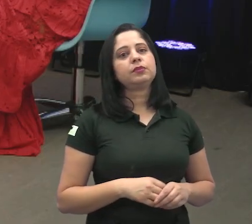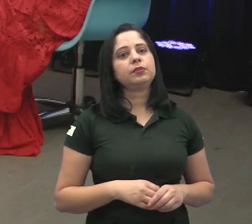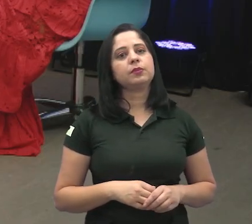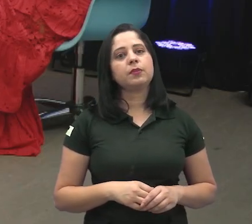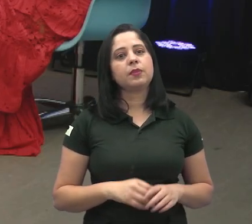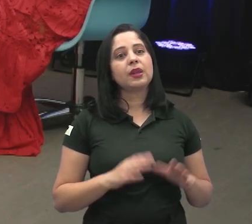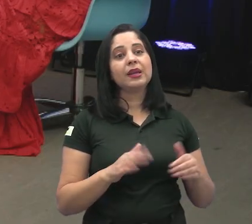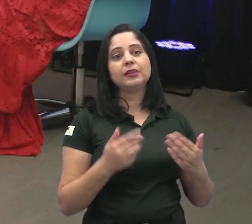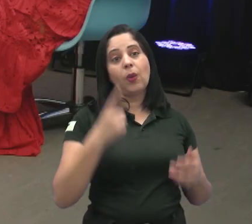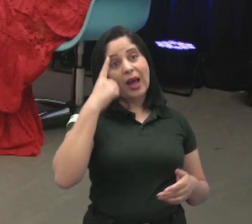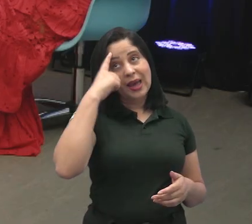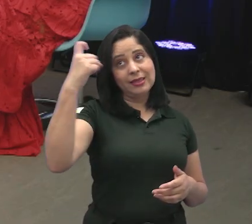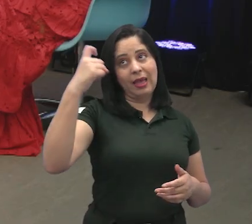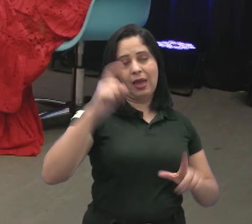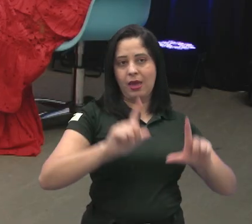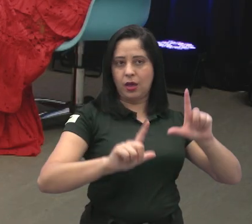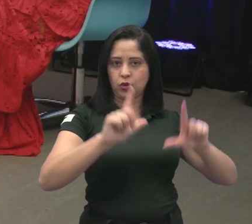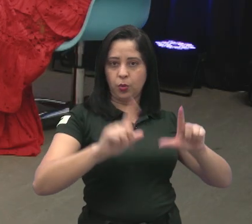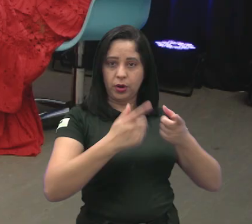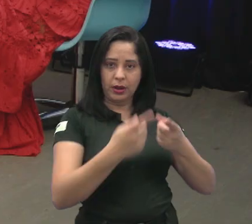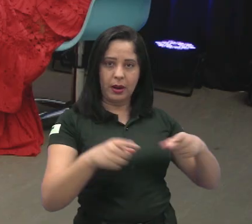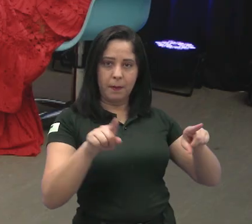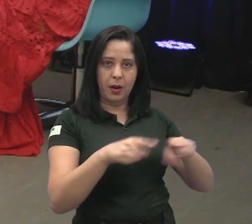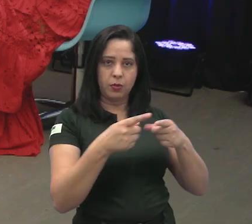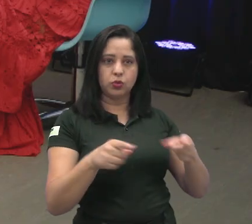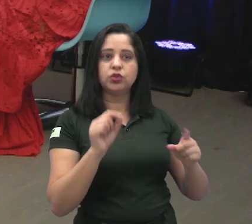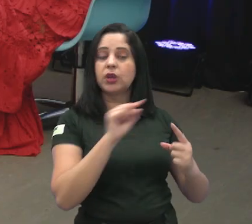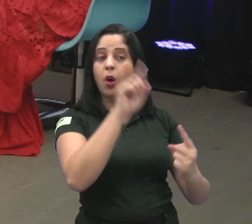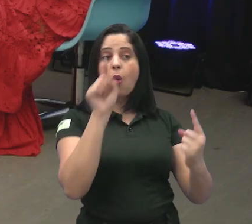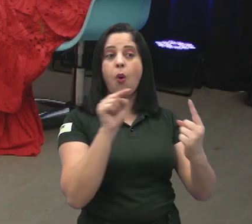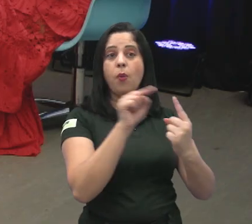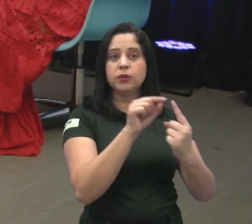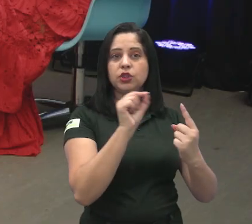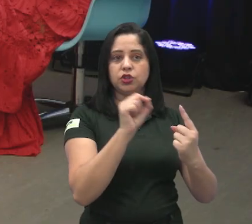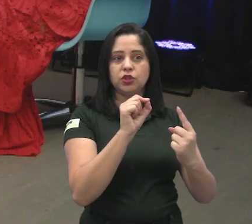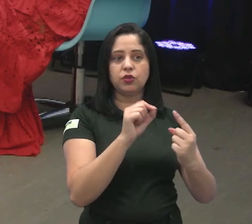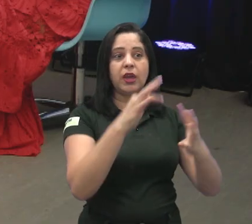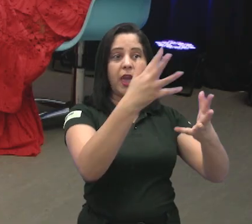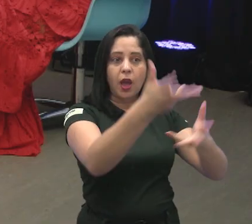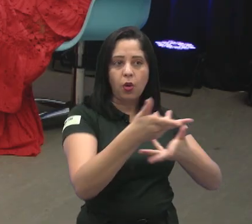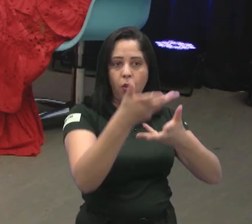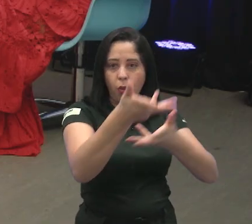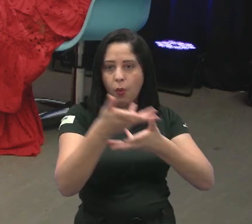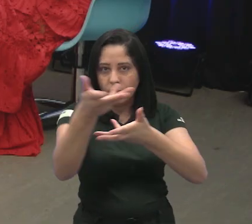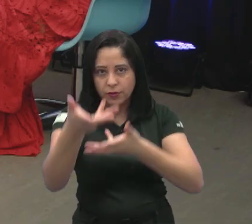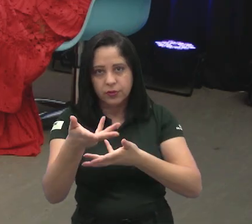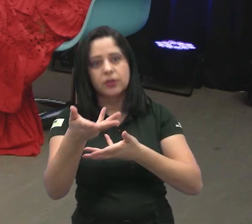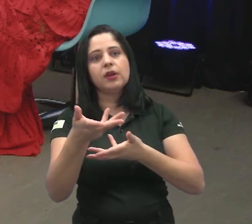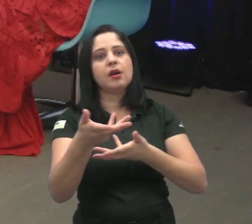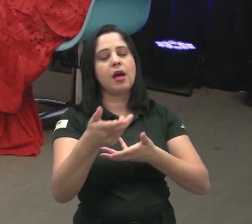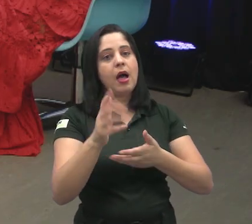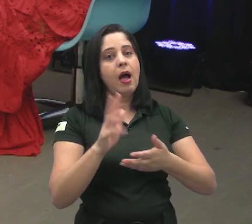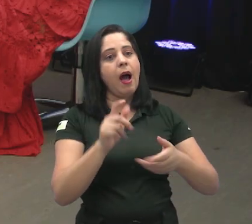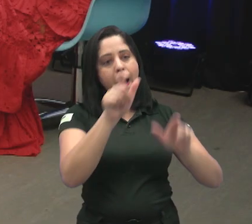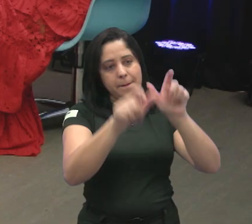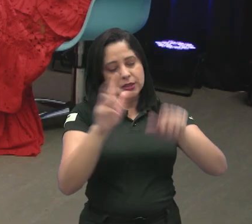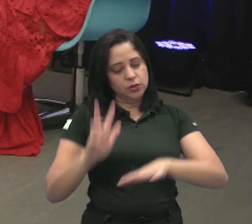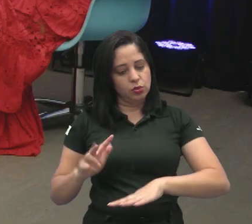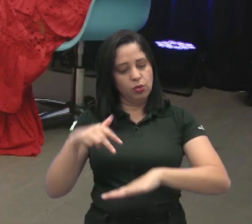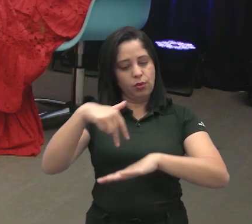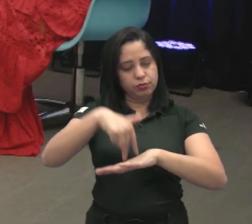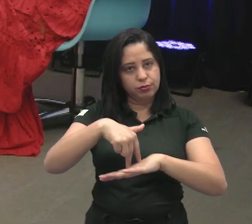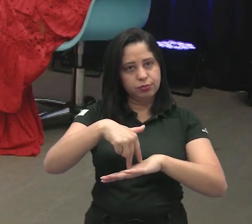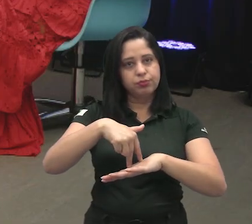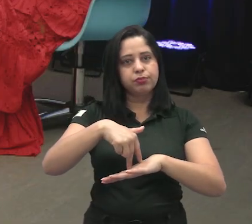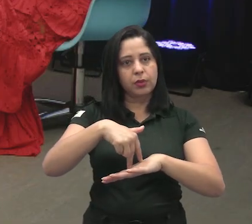a ideia do programa é justamente essa. Dar mais espaço pra música, tanto que não tem muito bate-papo, conversa. Claro, né, a gente